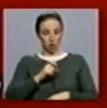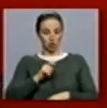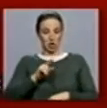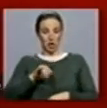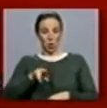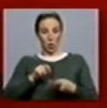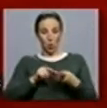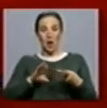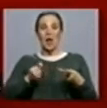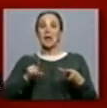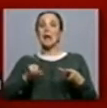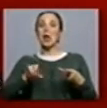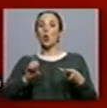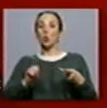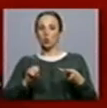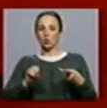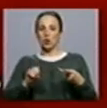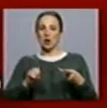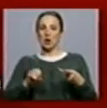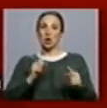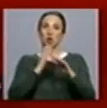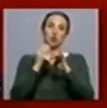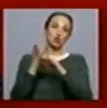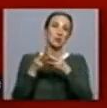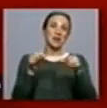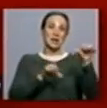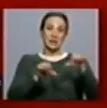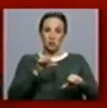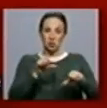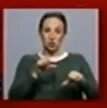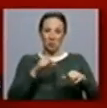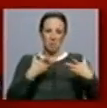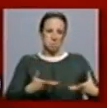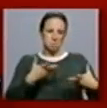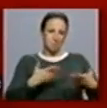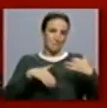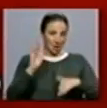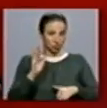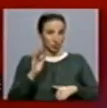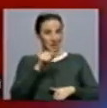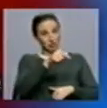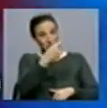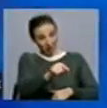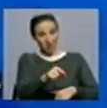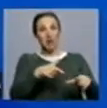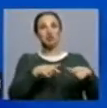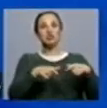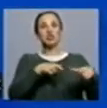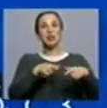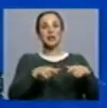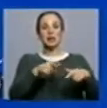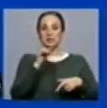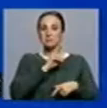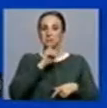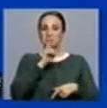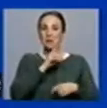depois o que pode, no fundo, variar é a abundância de outros elementos mais pesados do que esses. E então, esta estrela em particular tem uma abundância